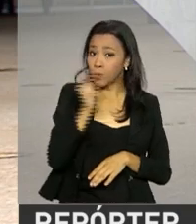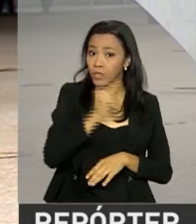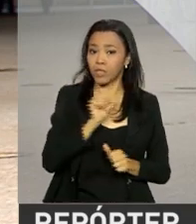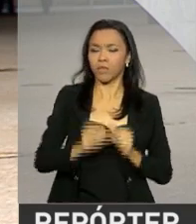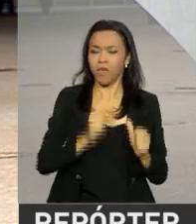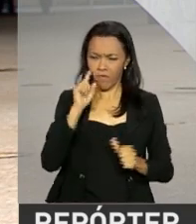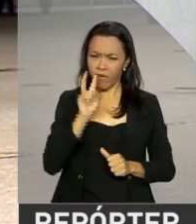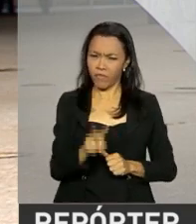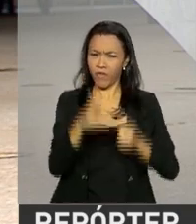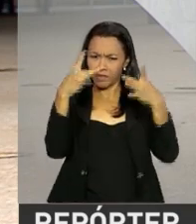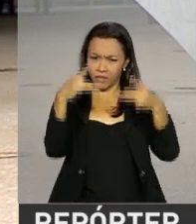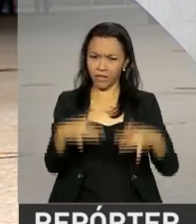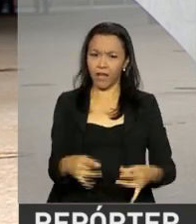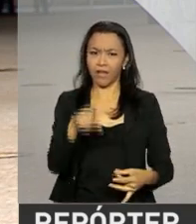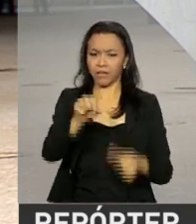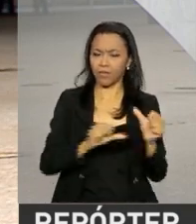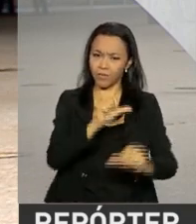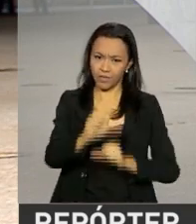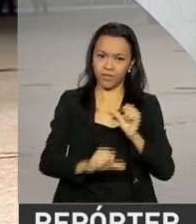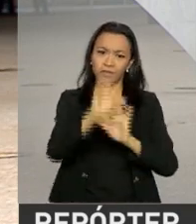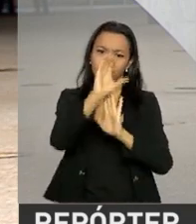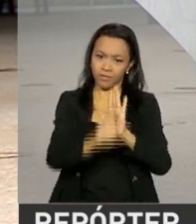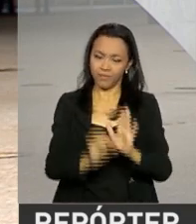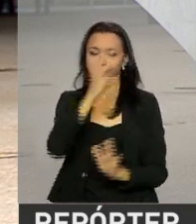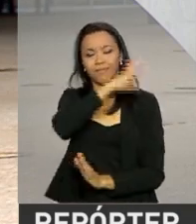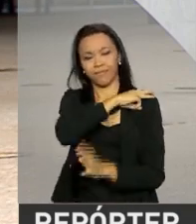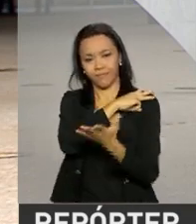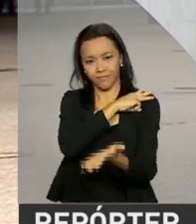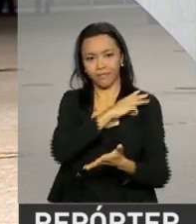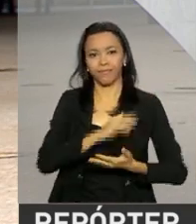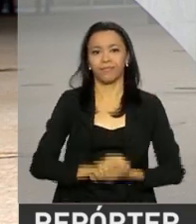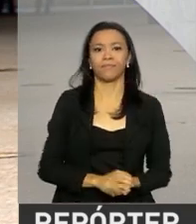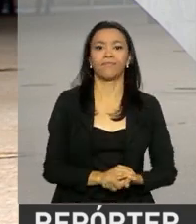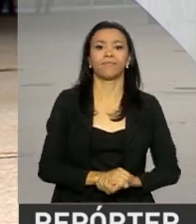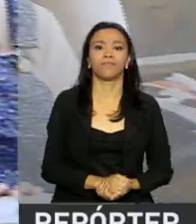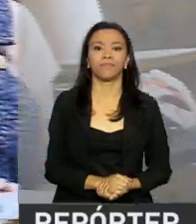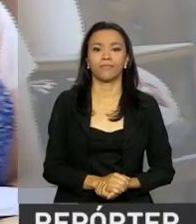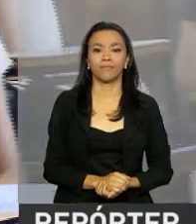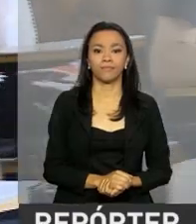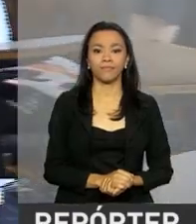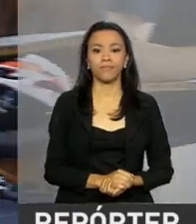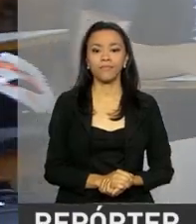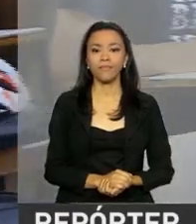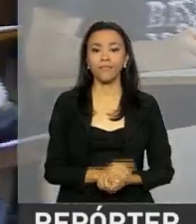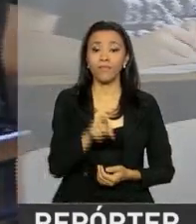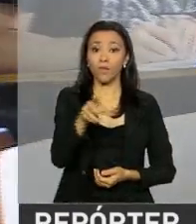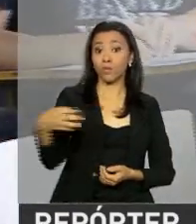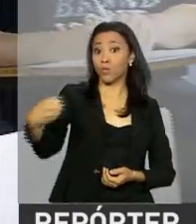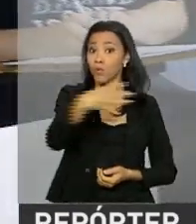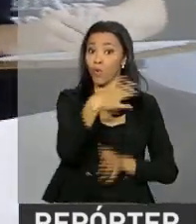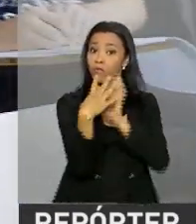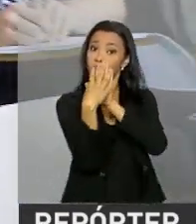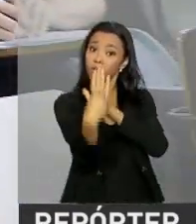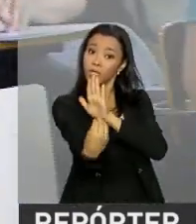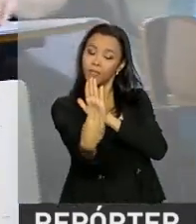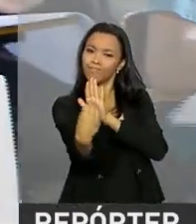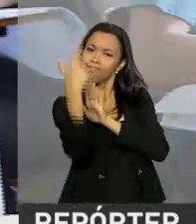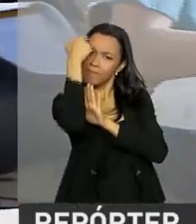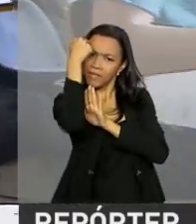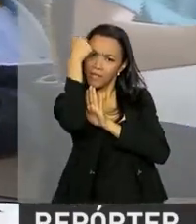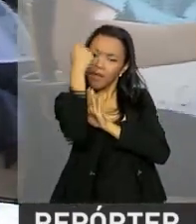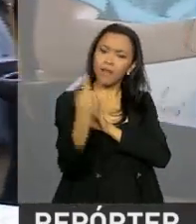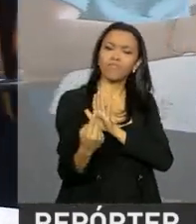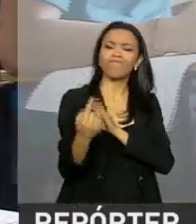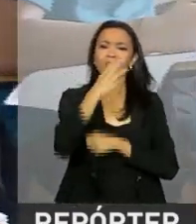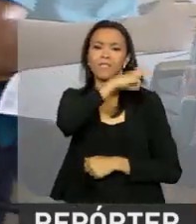todos os detalhes sobre essa reformulação do ensino médio na reportagem um novo modelo pensado para tornar o